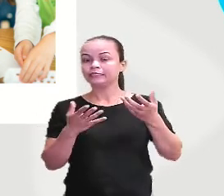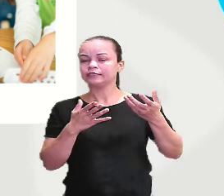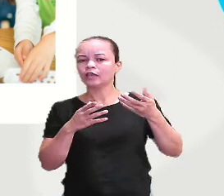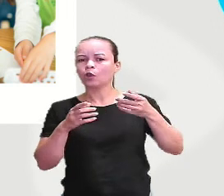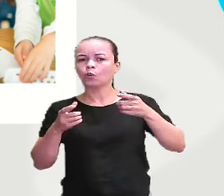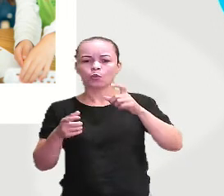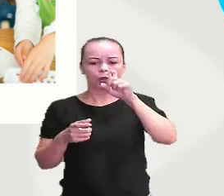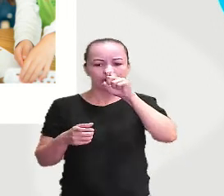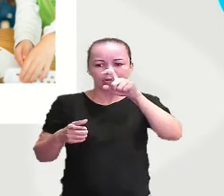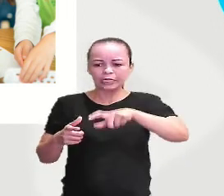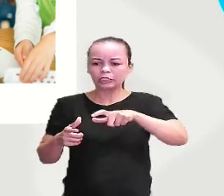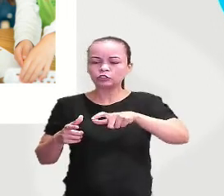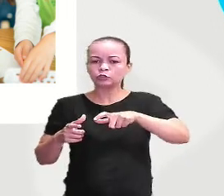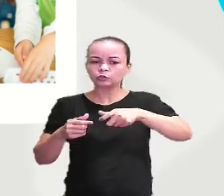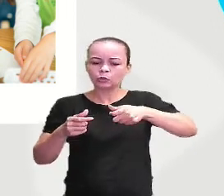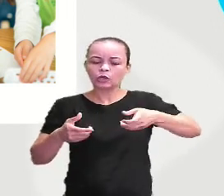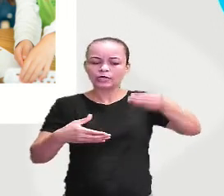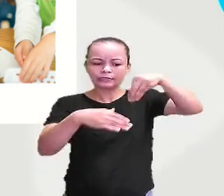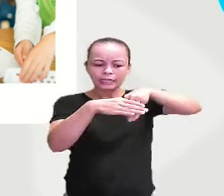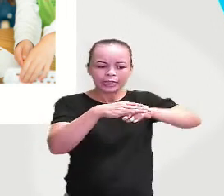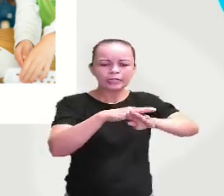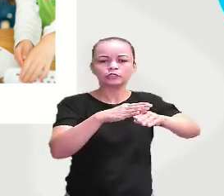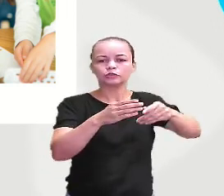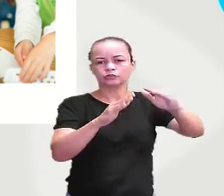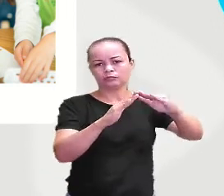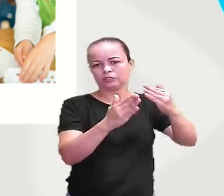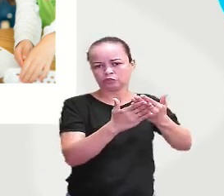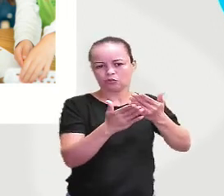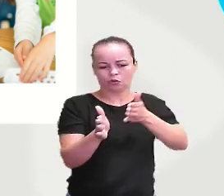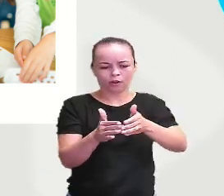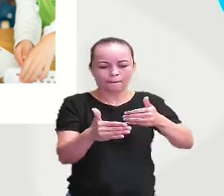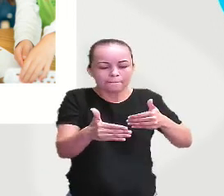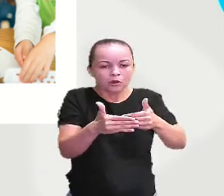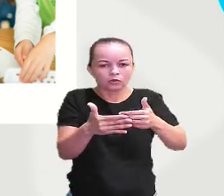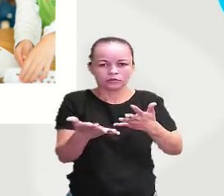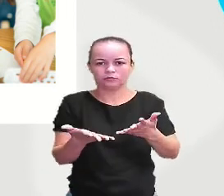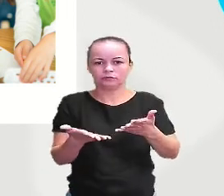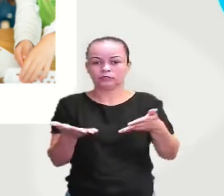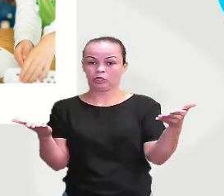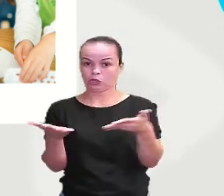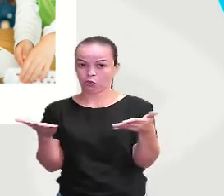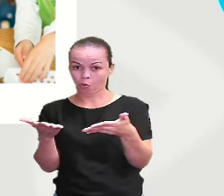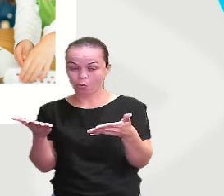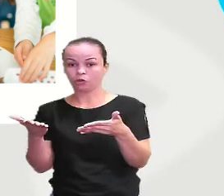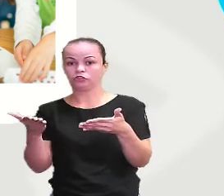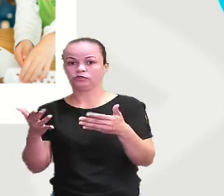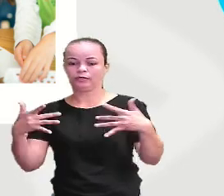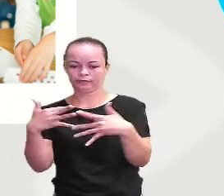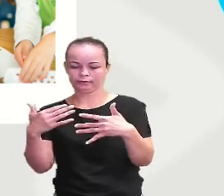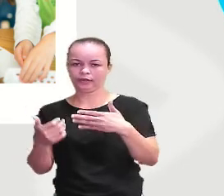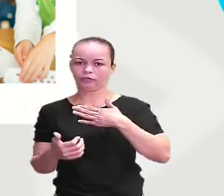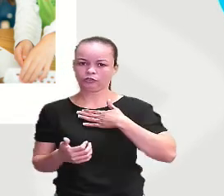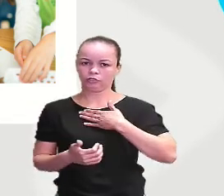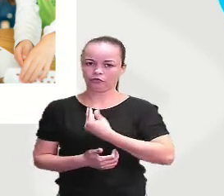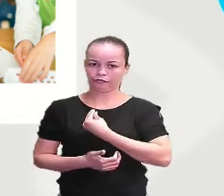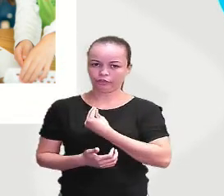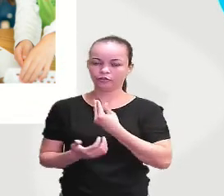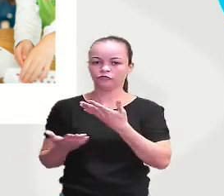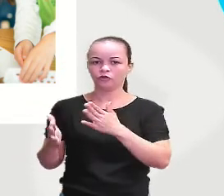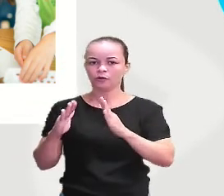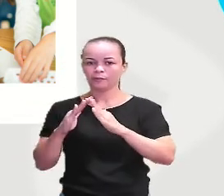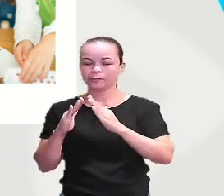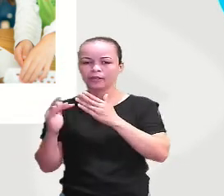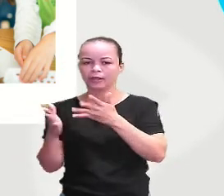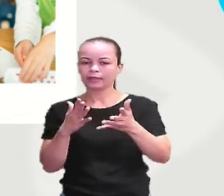né? O pessoal depositava lixo. E hoje, na cidade onde eu moro, transformaram onde o pessoal jogava lixo em